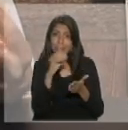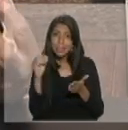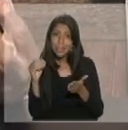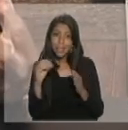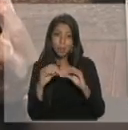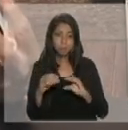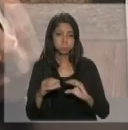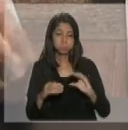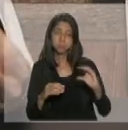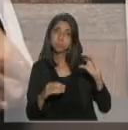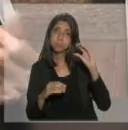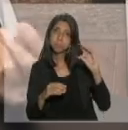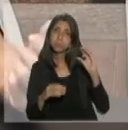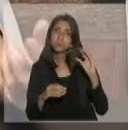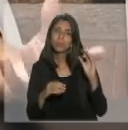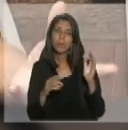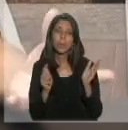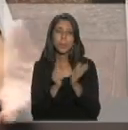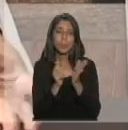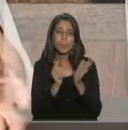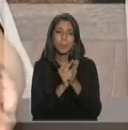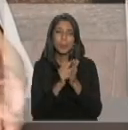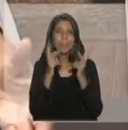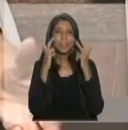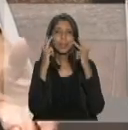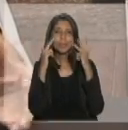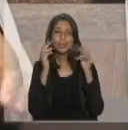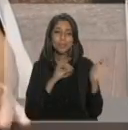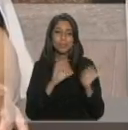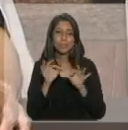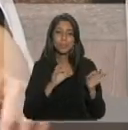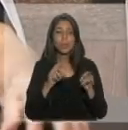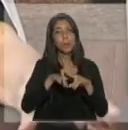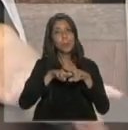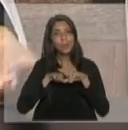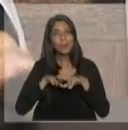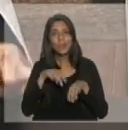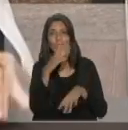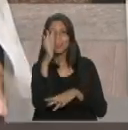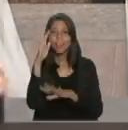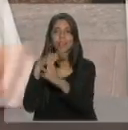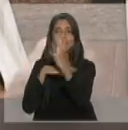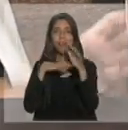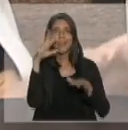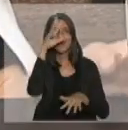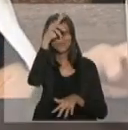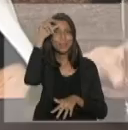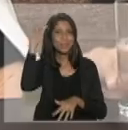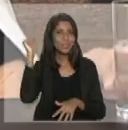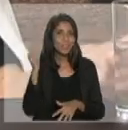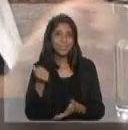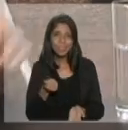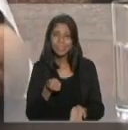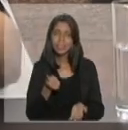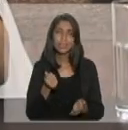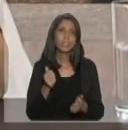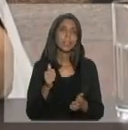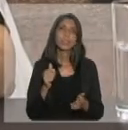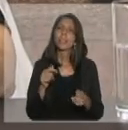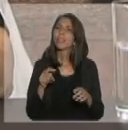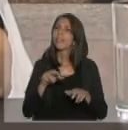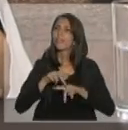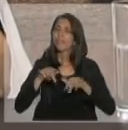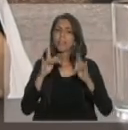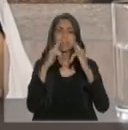cordel feita em papel natural, por causa da Floresta Amazônica. Tinha de tudo. Floresta Amazônica é um balé fantástico. Circo